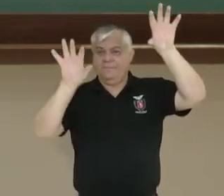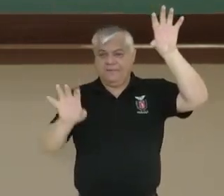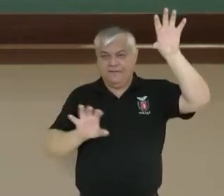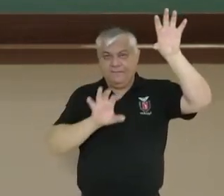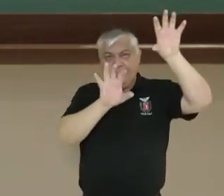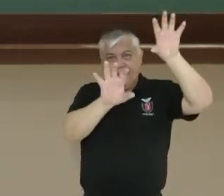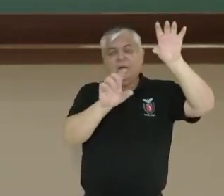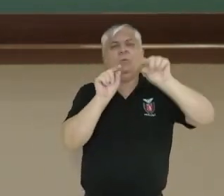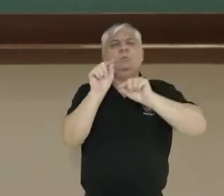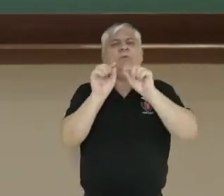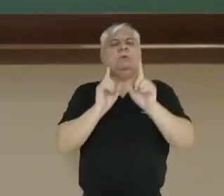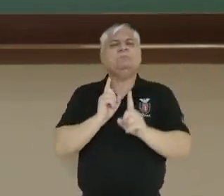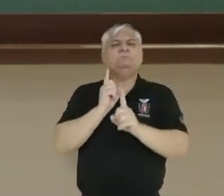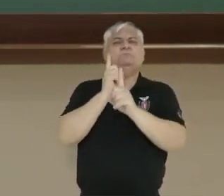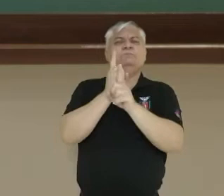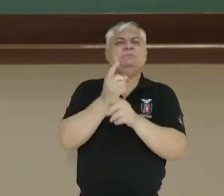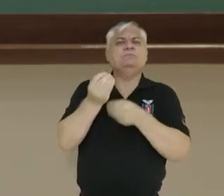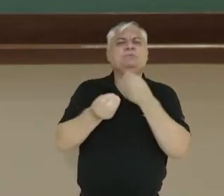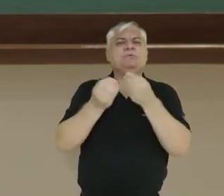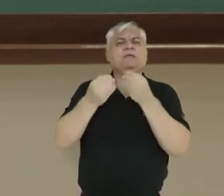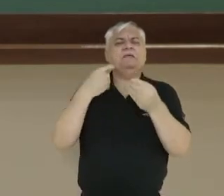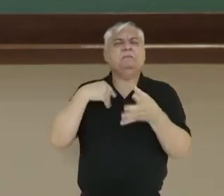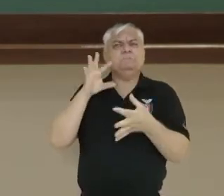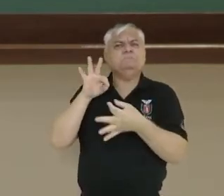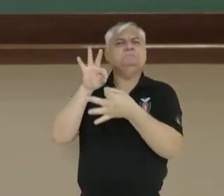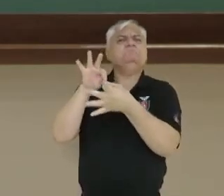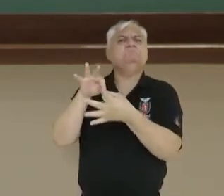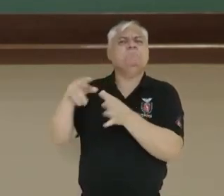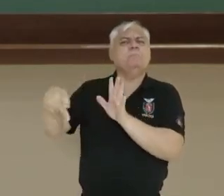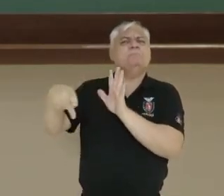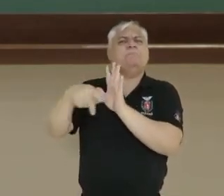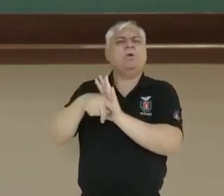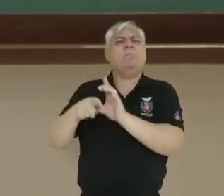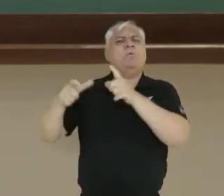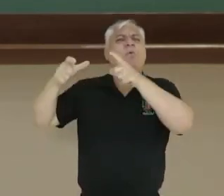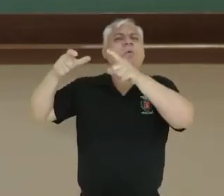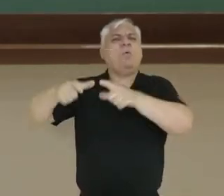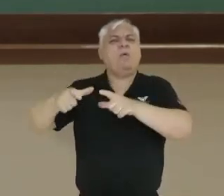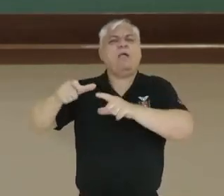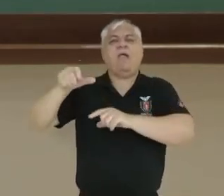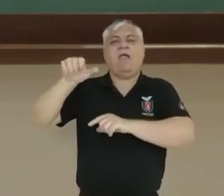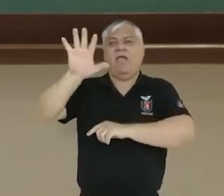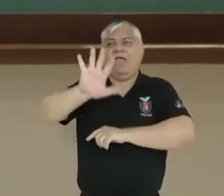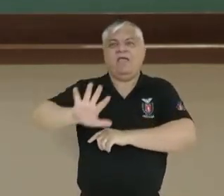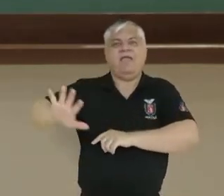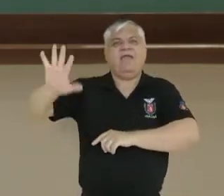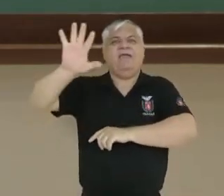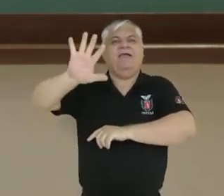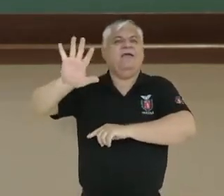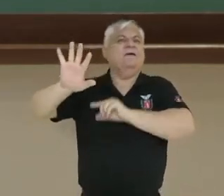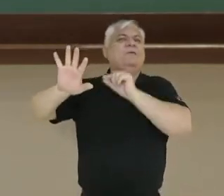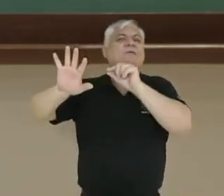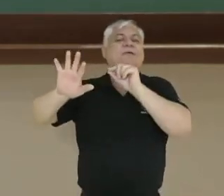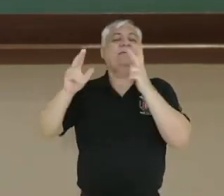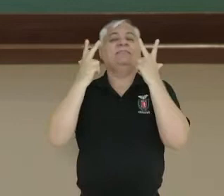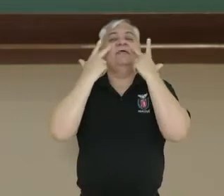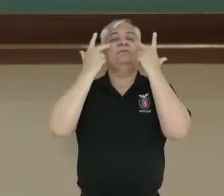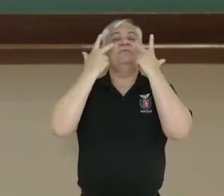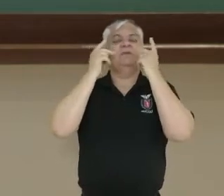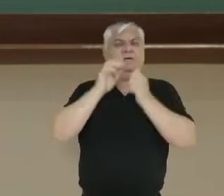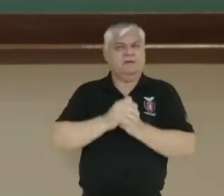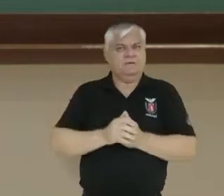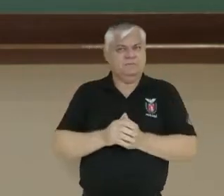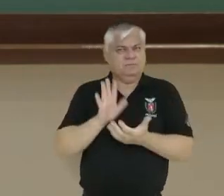nós encontramos de específico que é natural daquela área ali quando se fala de clima? Porque quando a